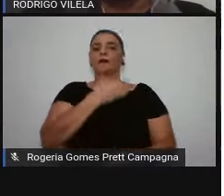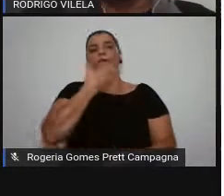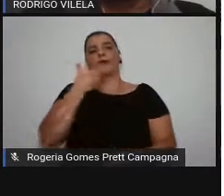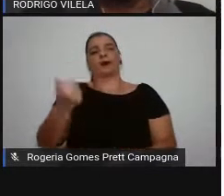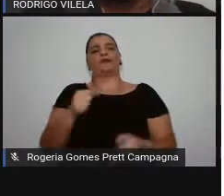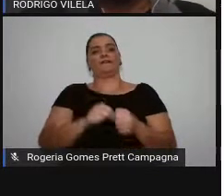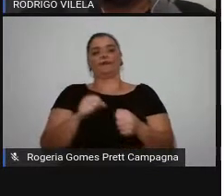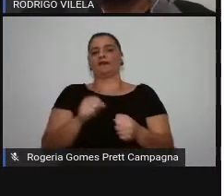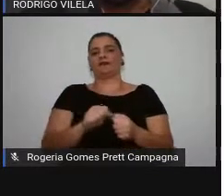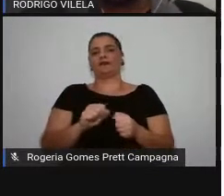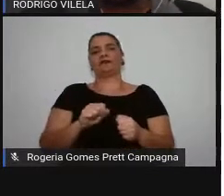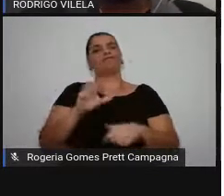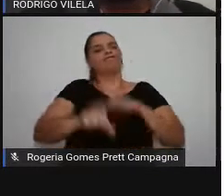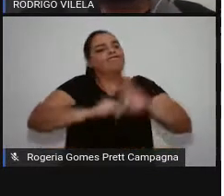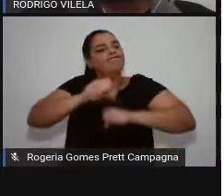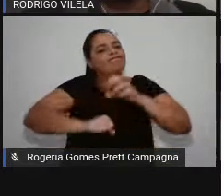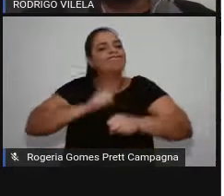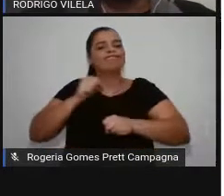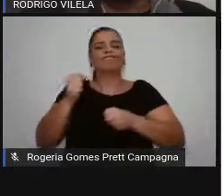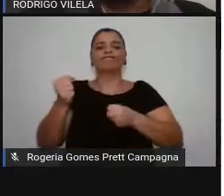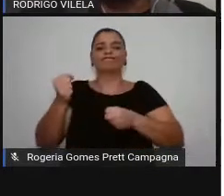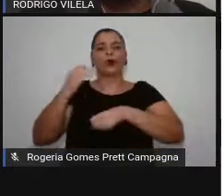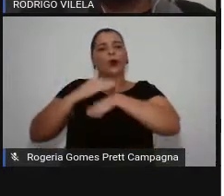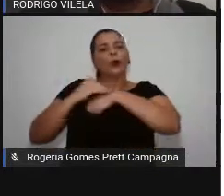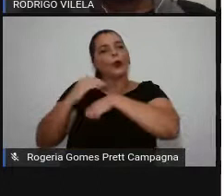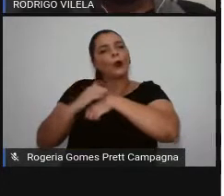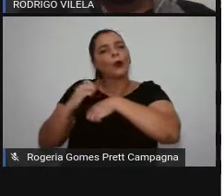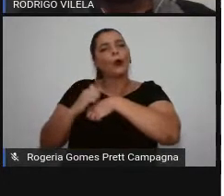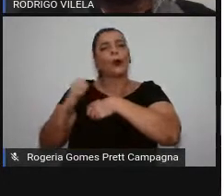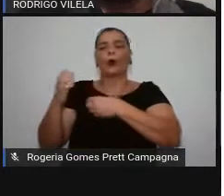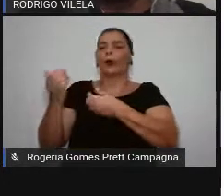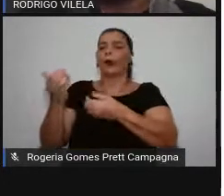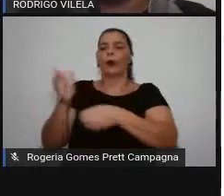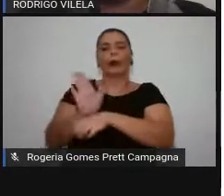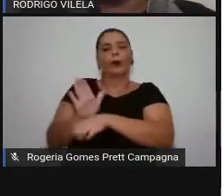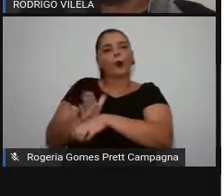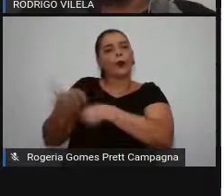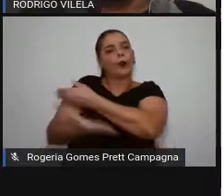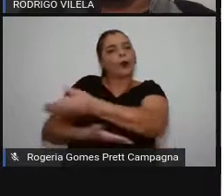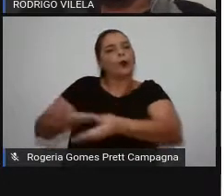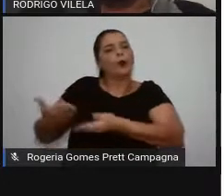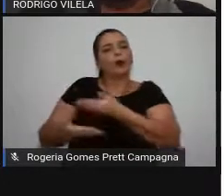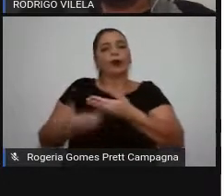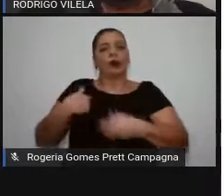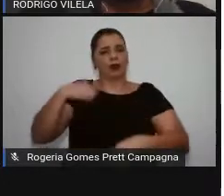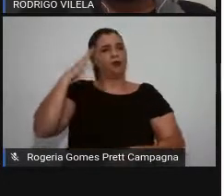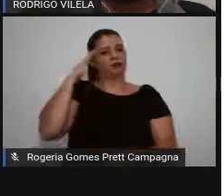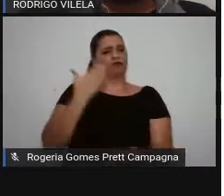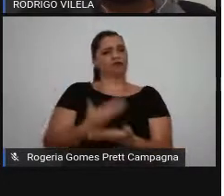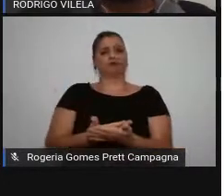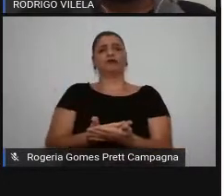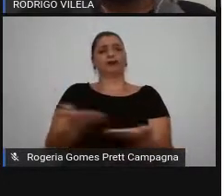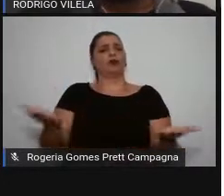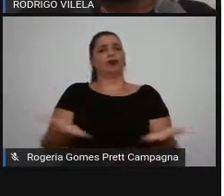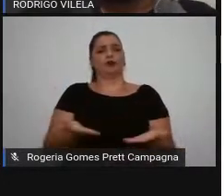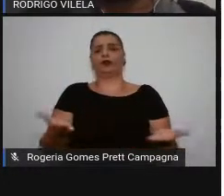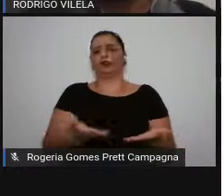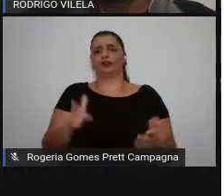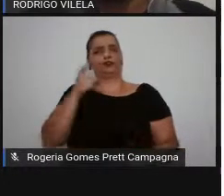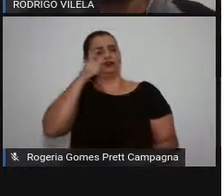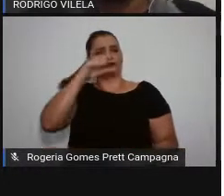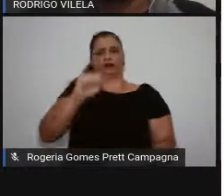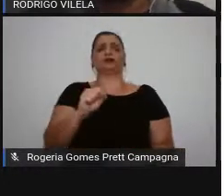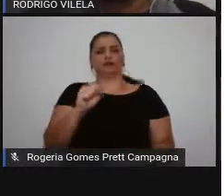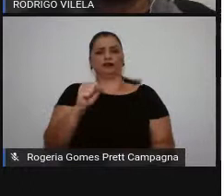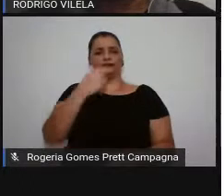ao nosso alcance, acolhendo, né? Porque eu acredito fielmente que hoje a maior conquista nossa como